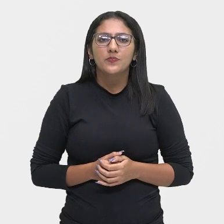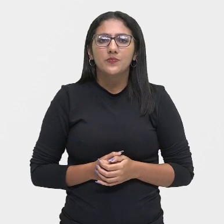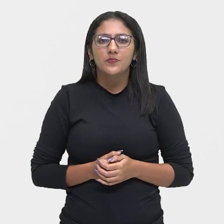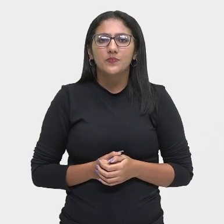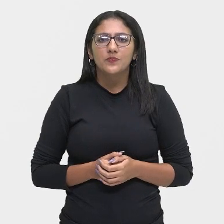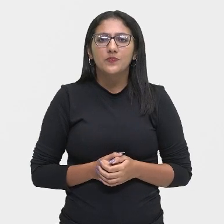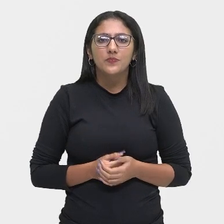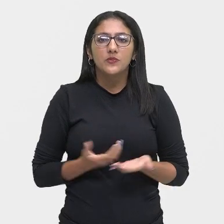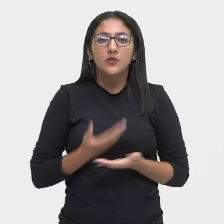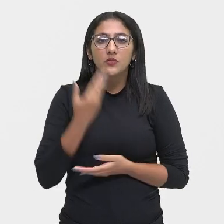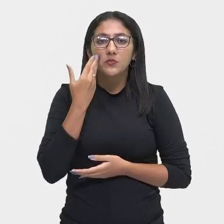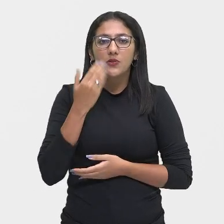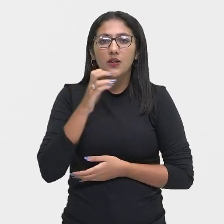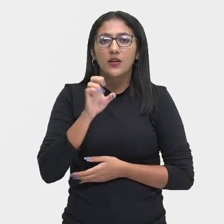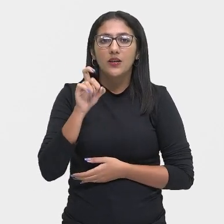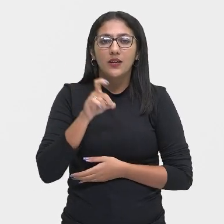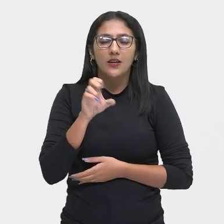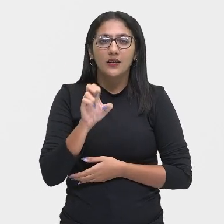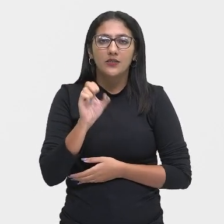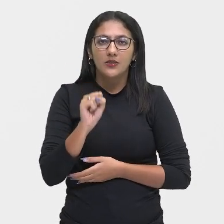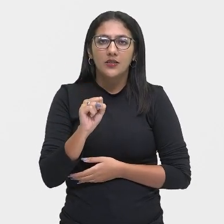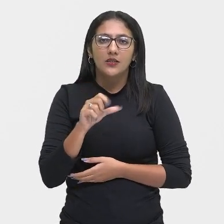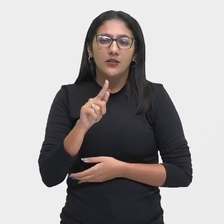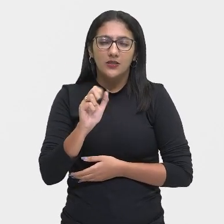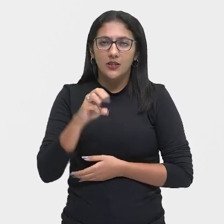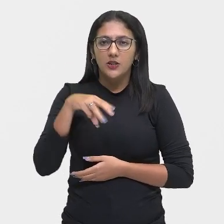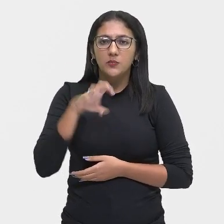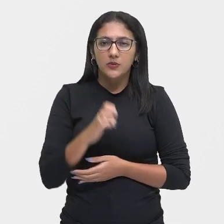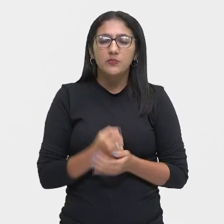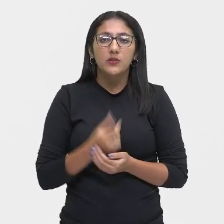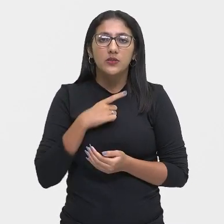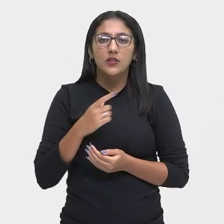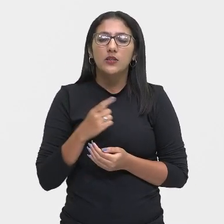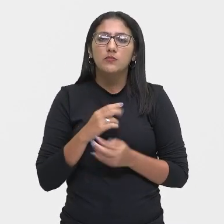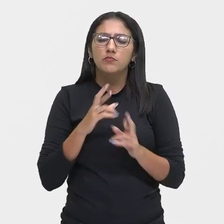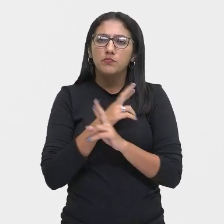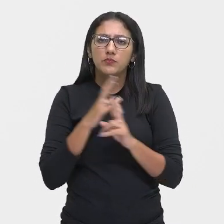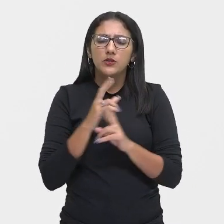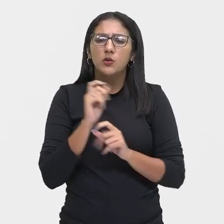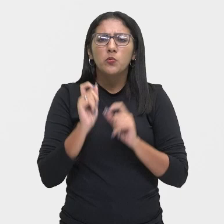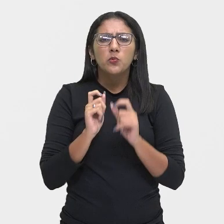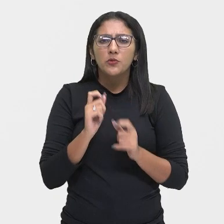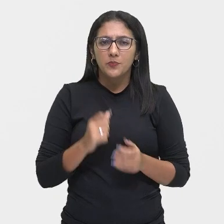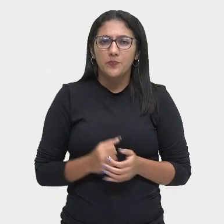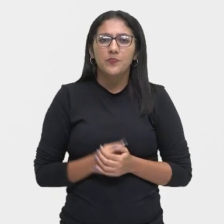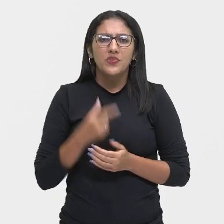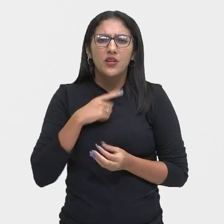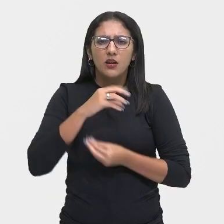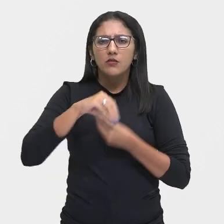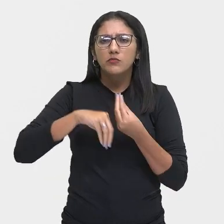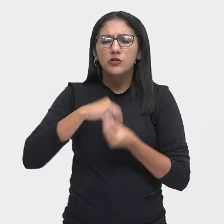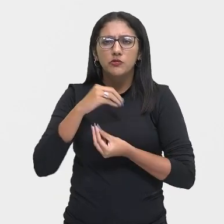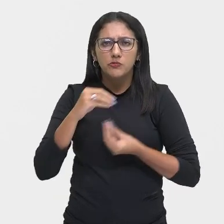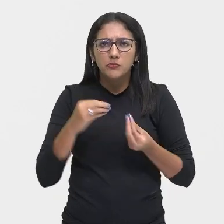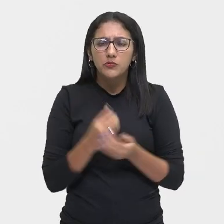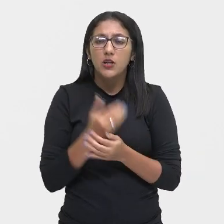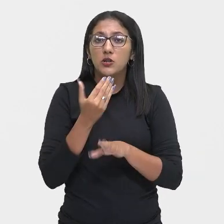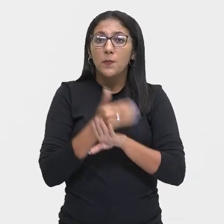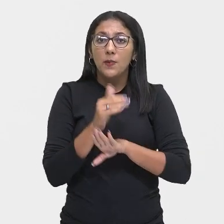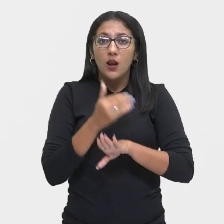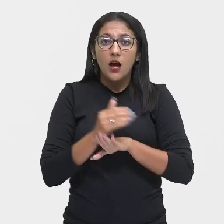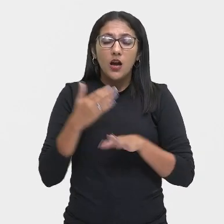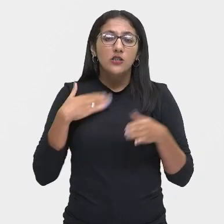Vamos continuar. Exergame, jogos com sensores de movimento. São os jogos que misturam o ato de exercitar, de